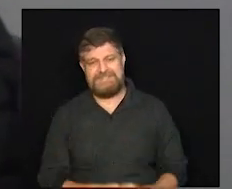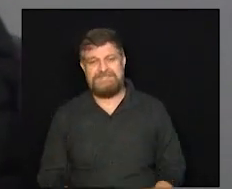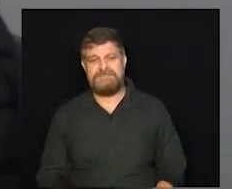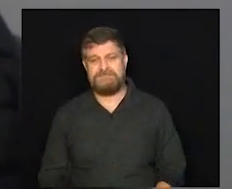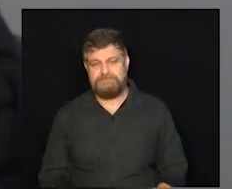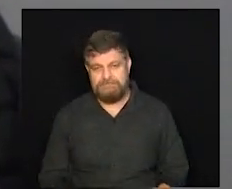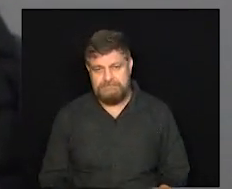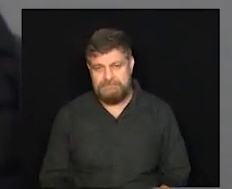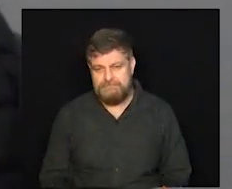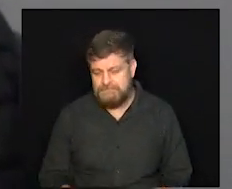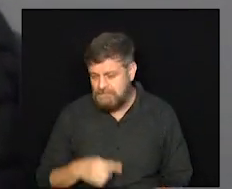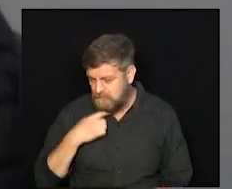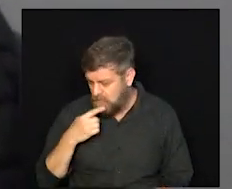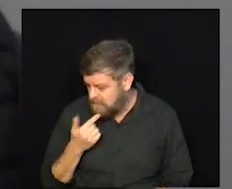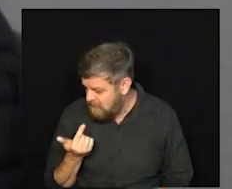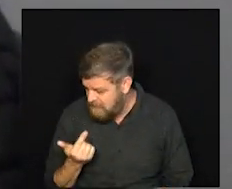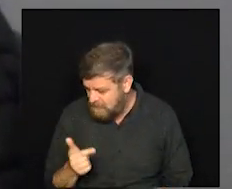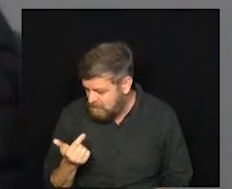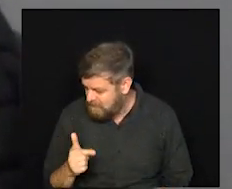dúvida nenhuma,